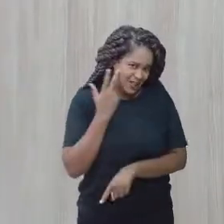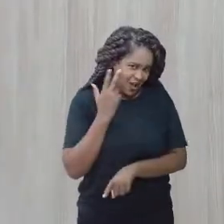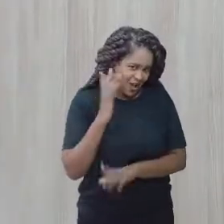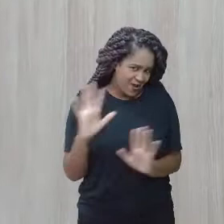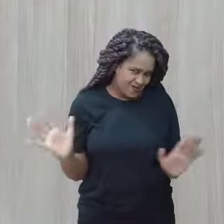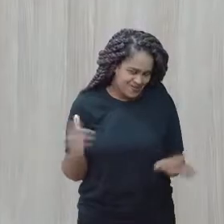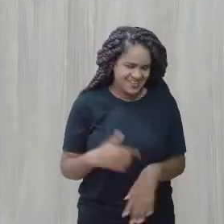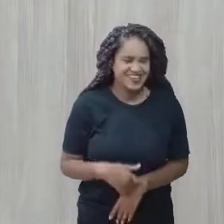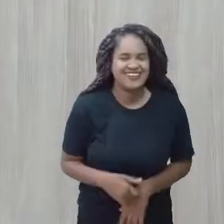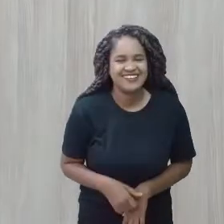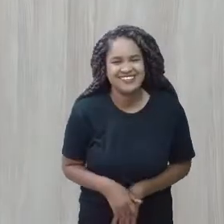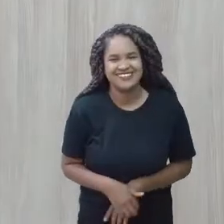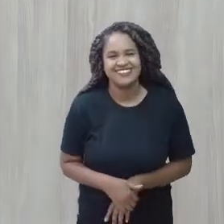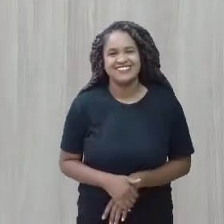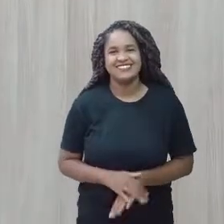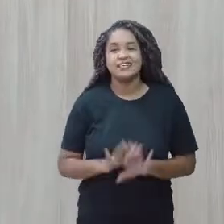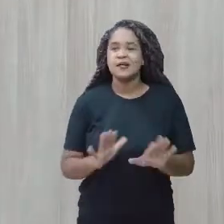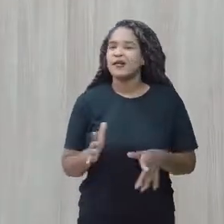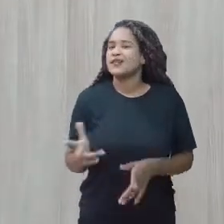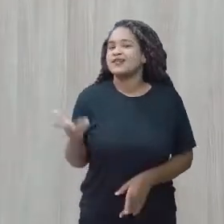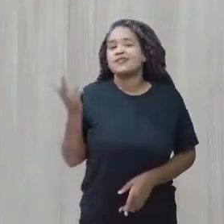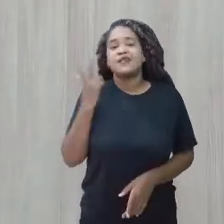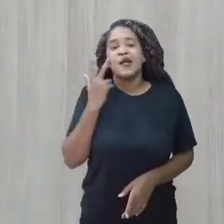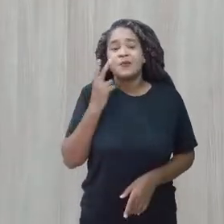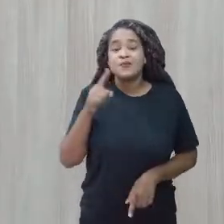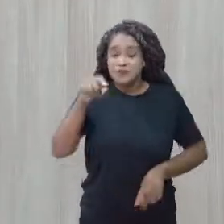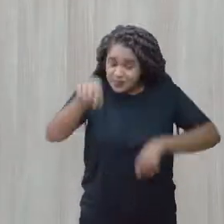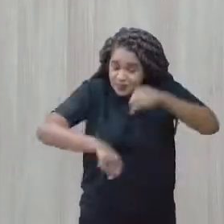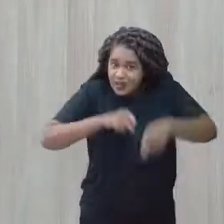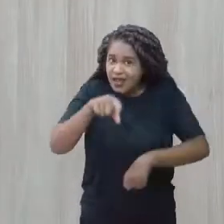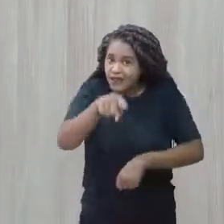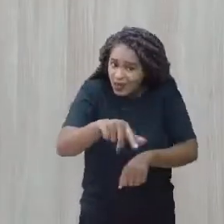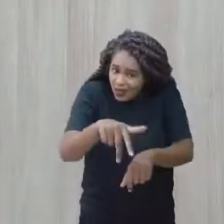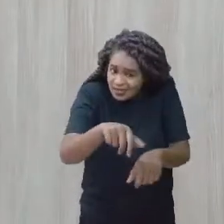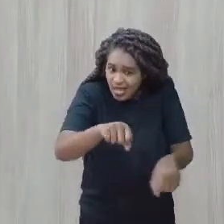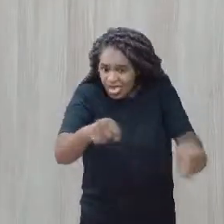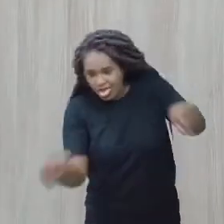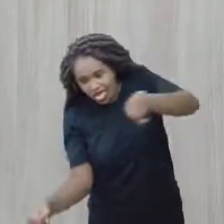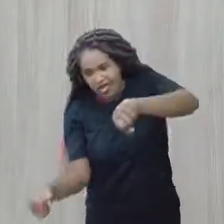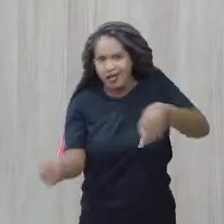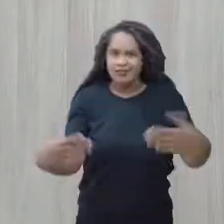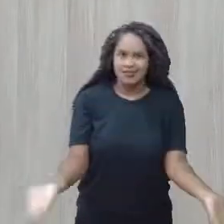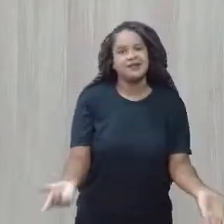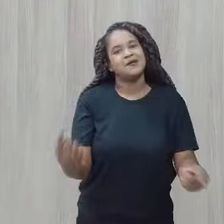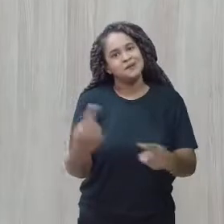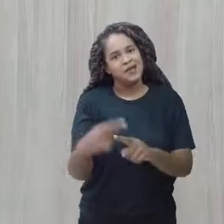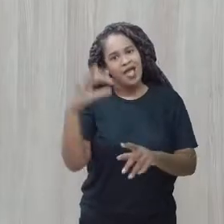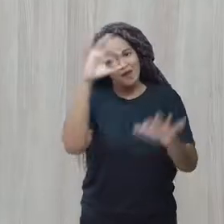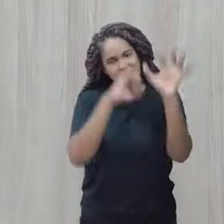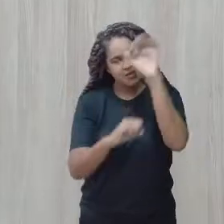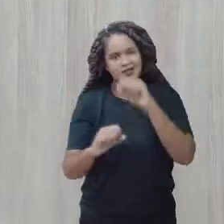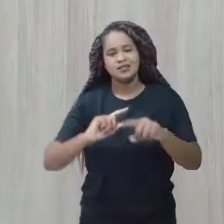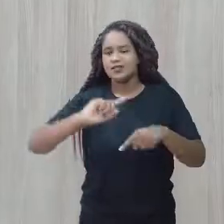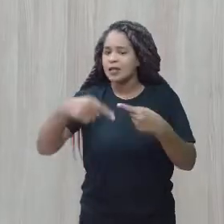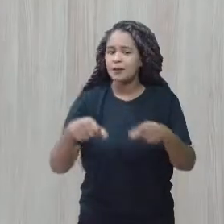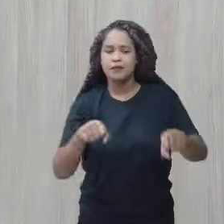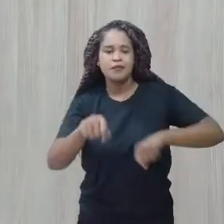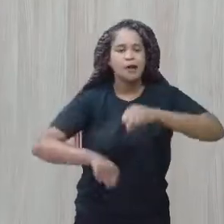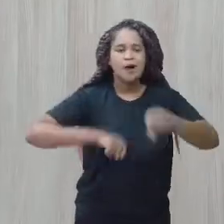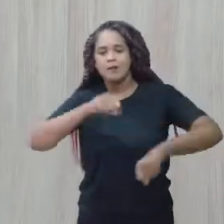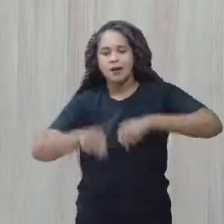cai. Mas faz parte. Você vai andar de bicicleta, você não cai para poder aprender? Com o tempo você vai aprendendo e não cai